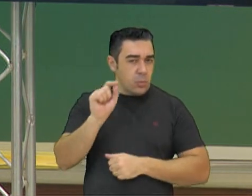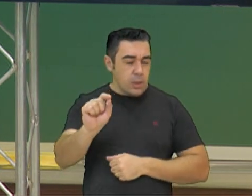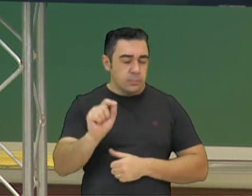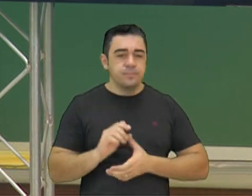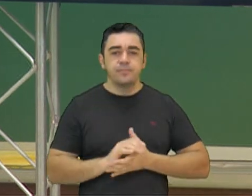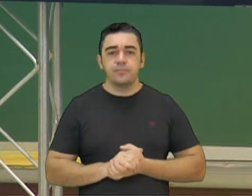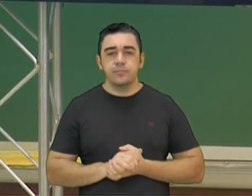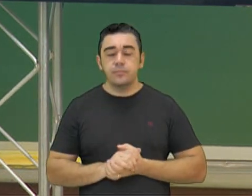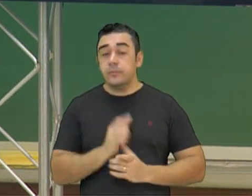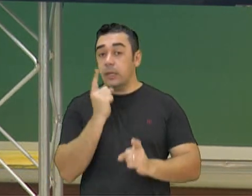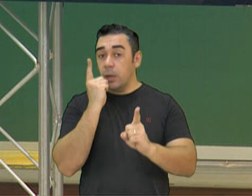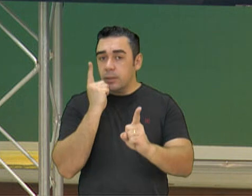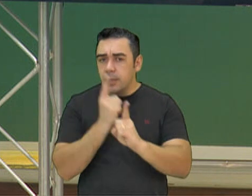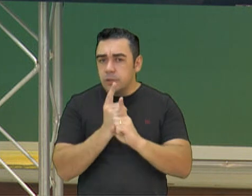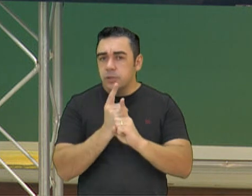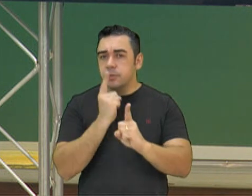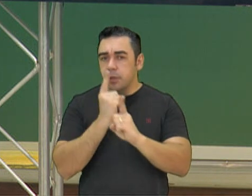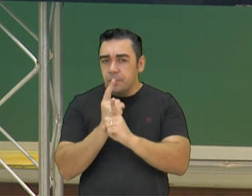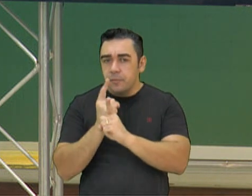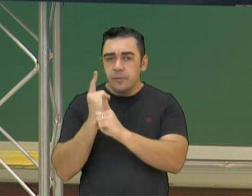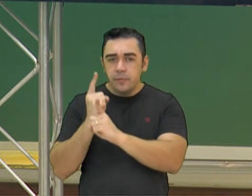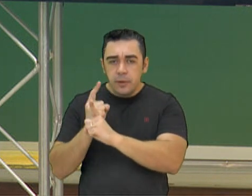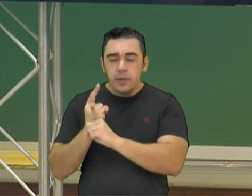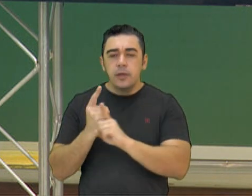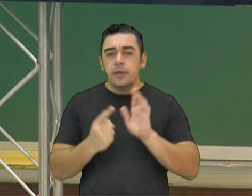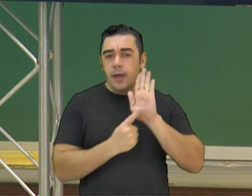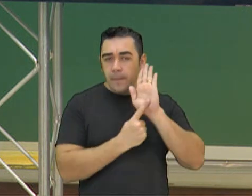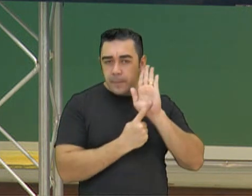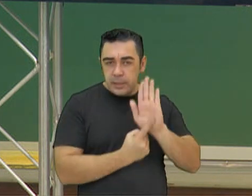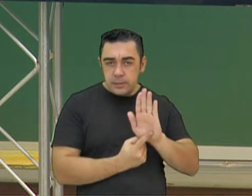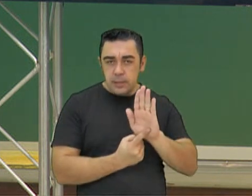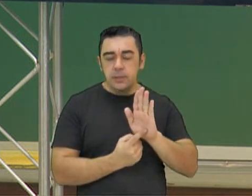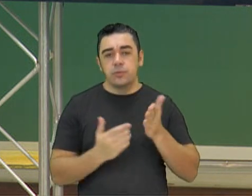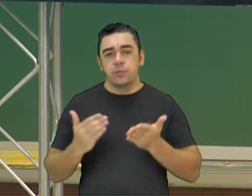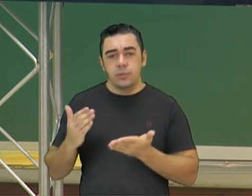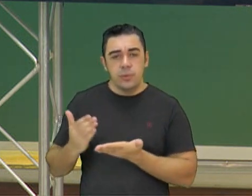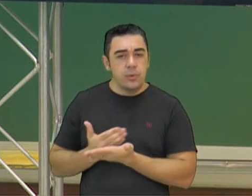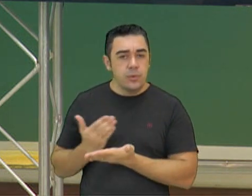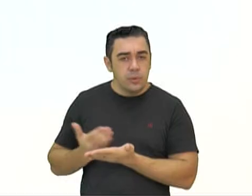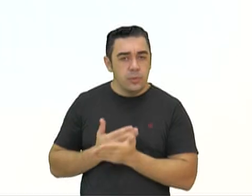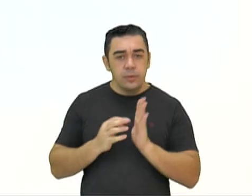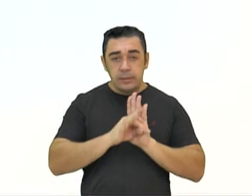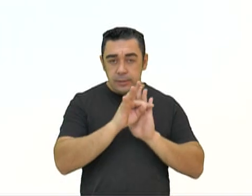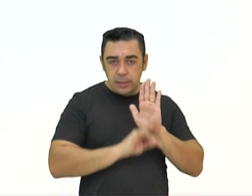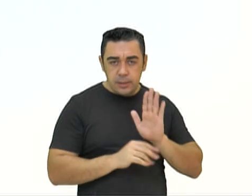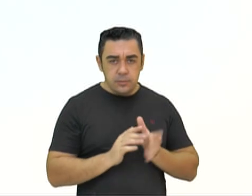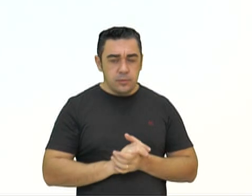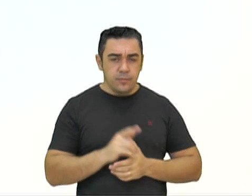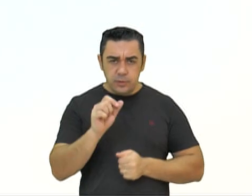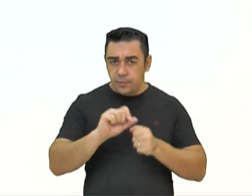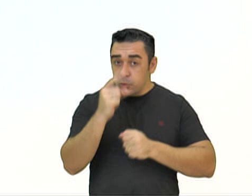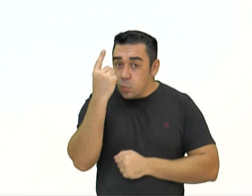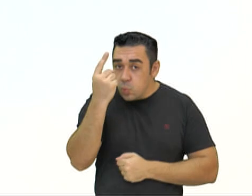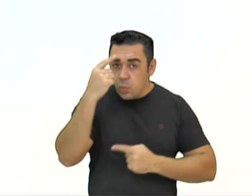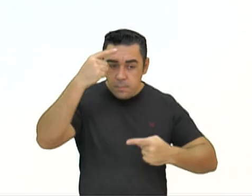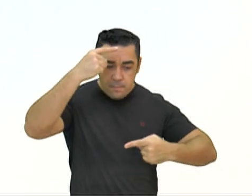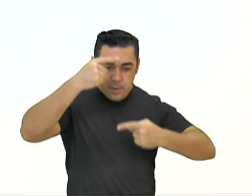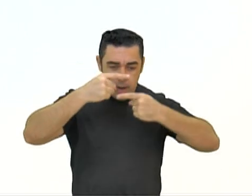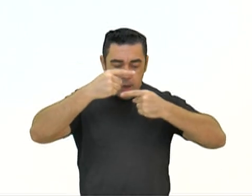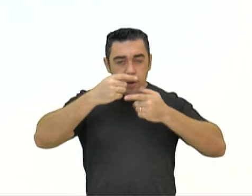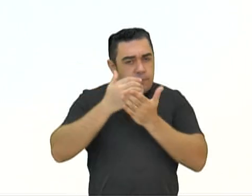né? Identifique e apresente a obra escolhida. Então, a proposta é que vocês escrevam um pequeno parágrafo, né, um parágrafo